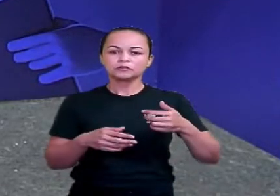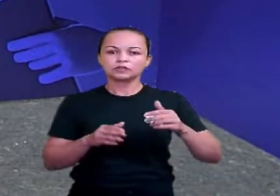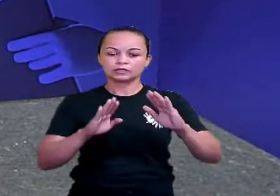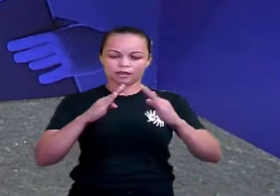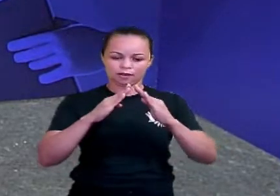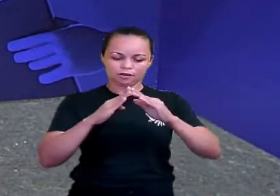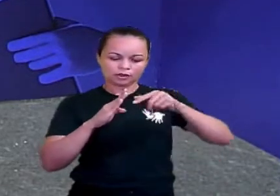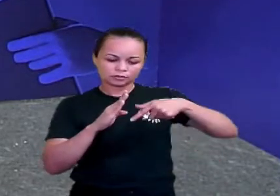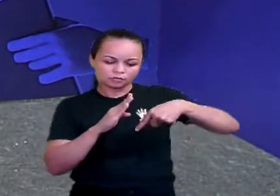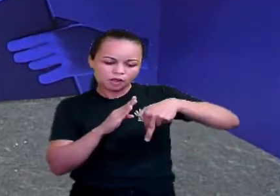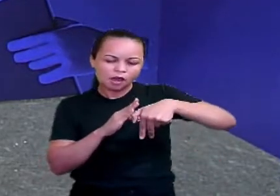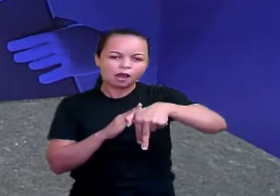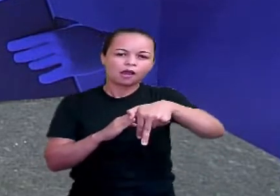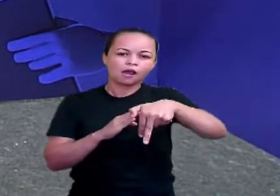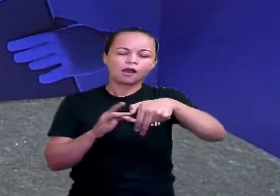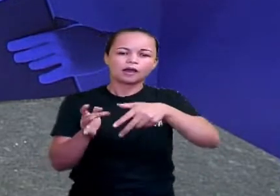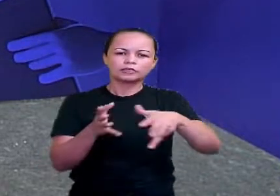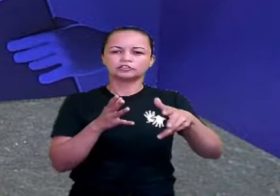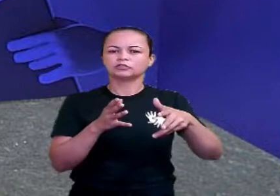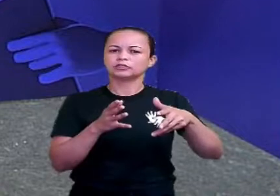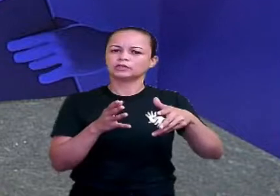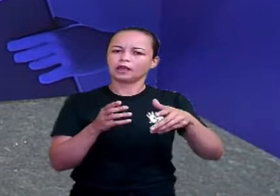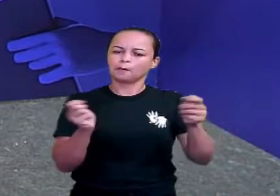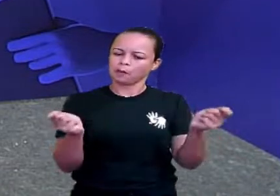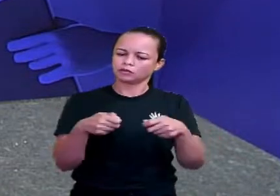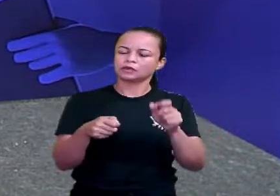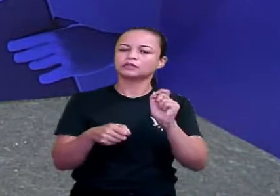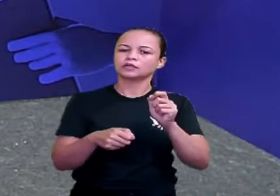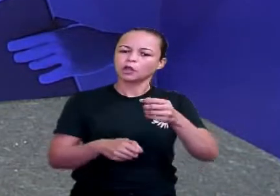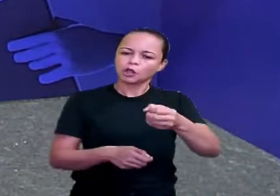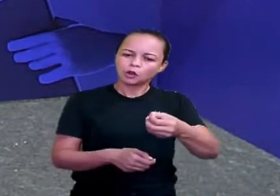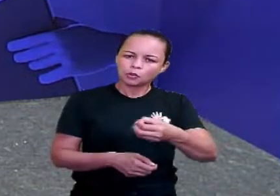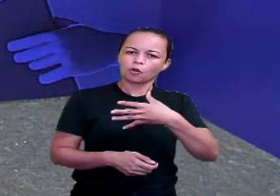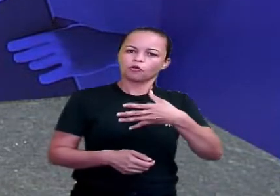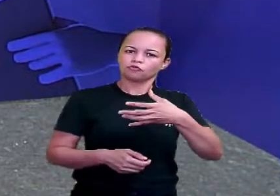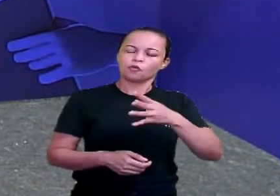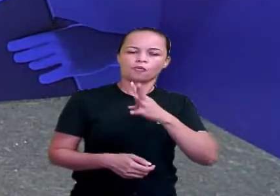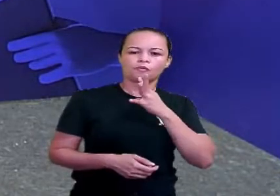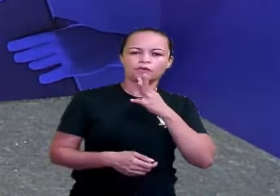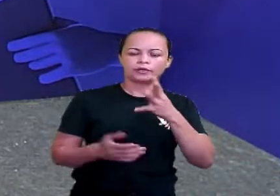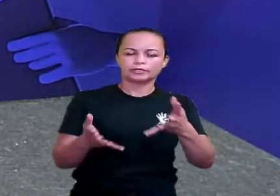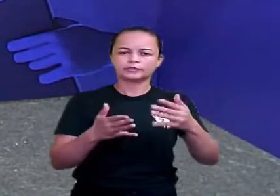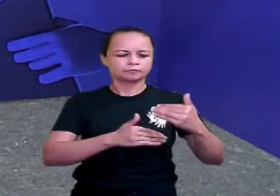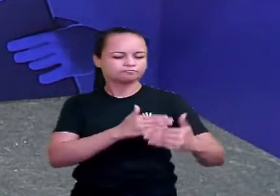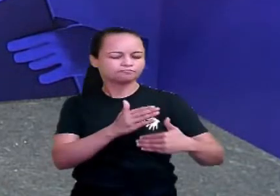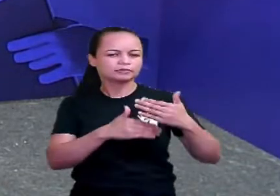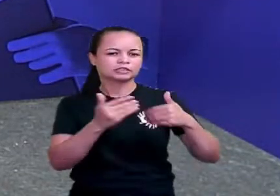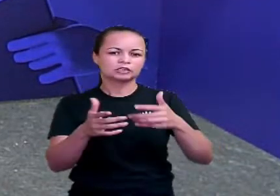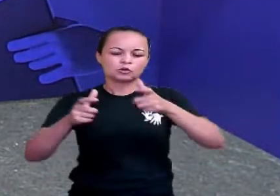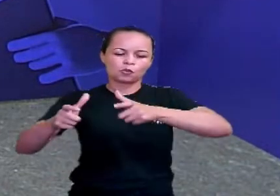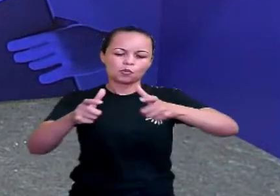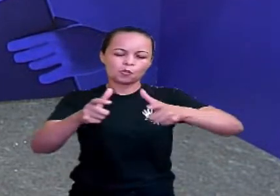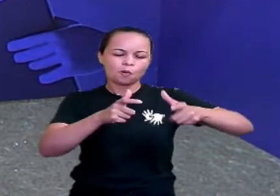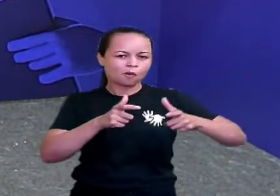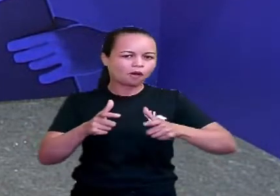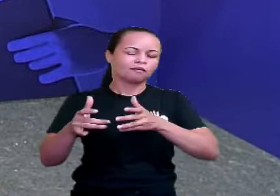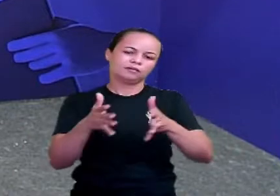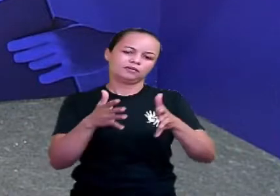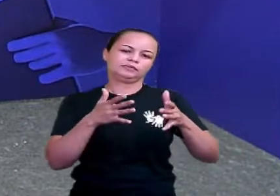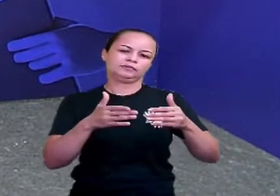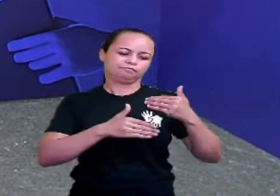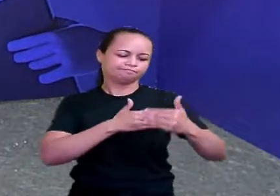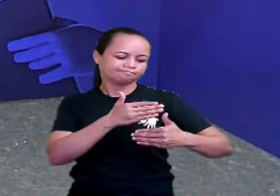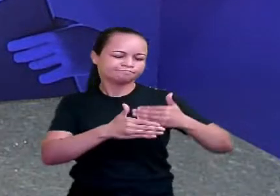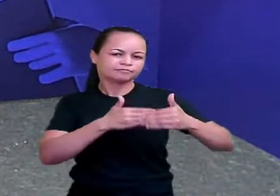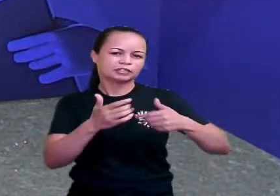a possibilidade de conhecer o novo, interagir, contribuir para a história de cada local e, consequentemente,